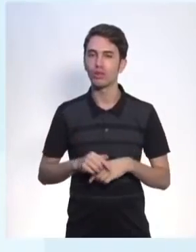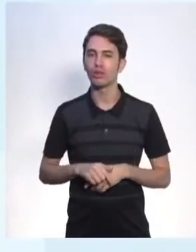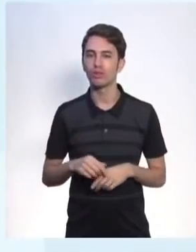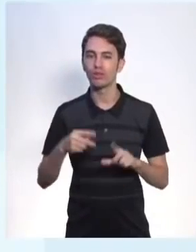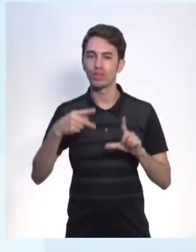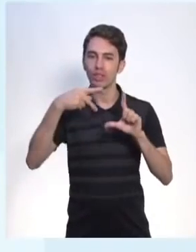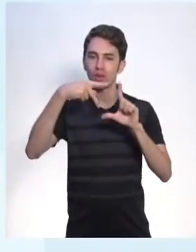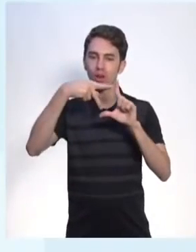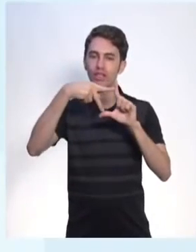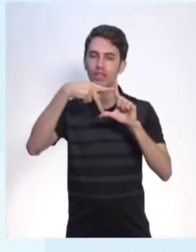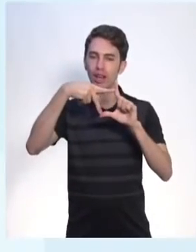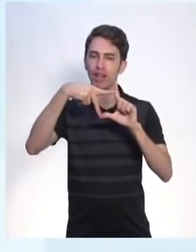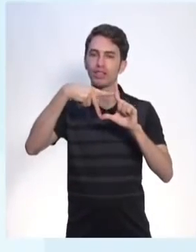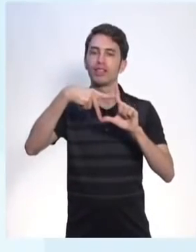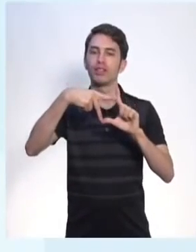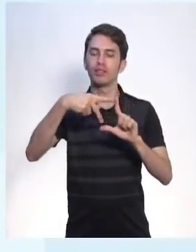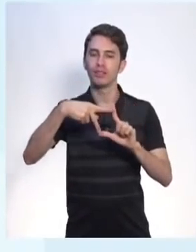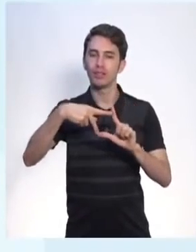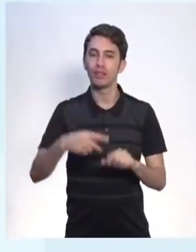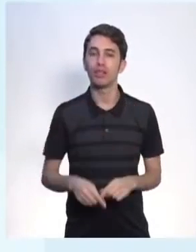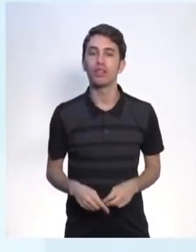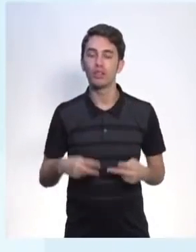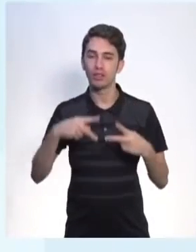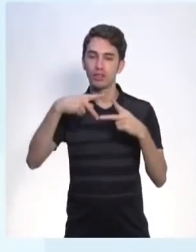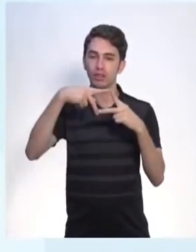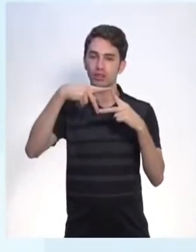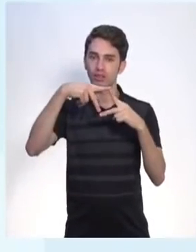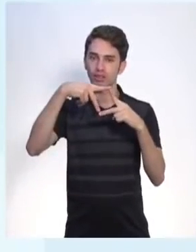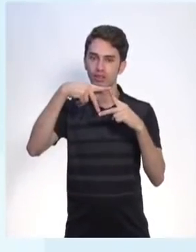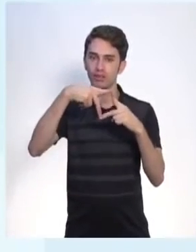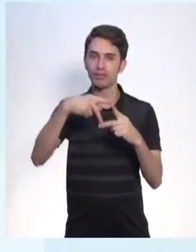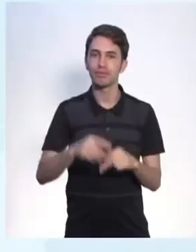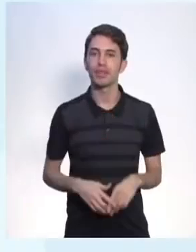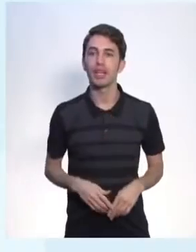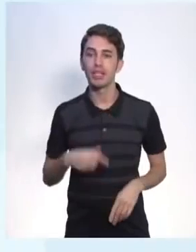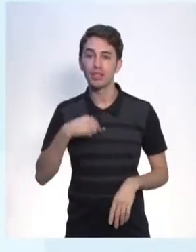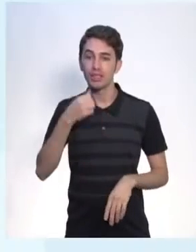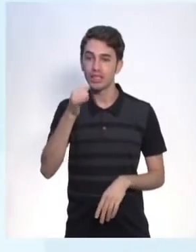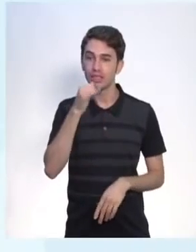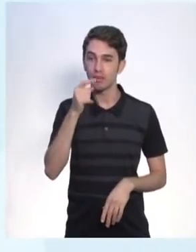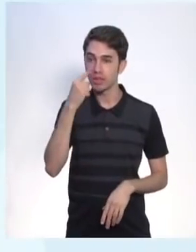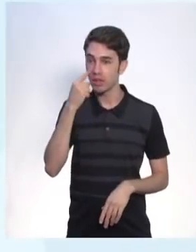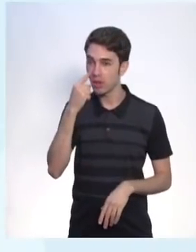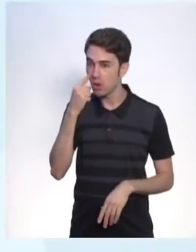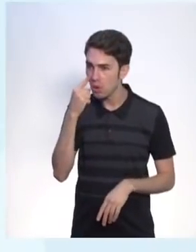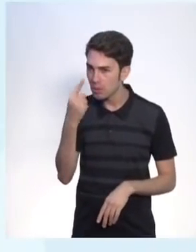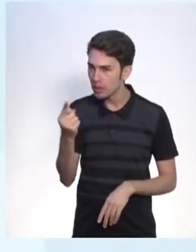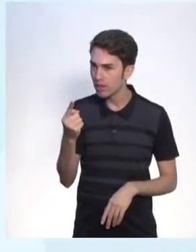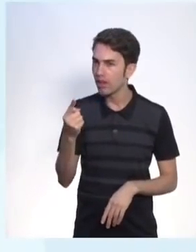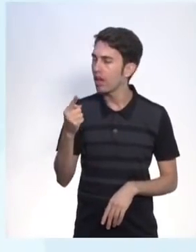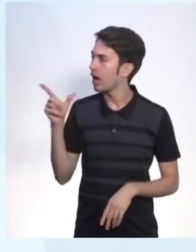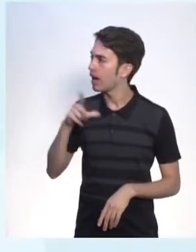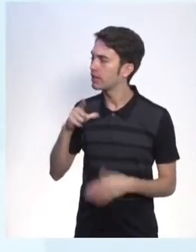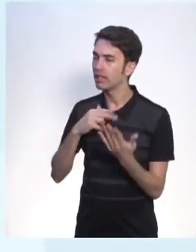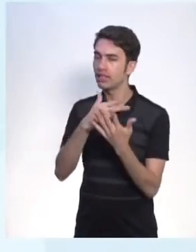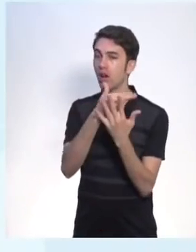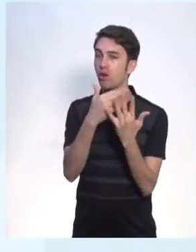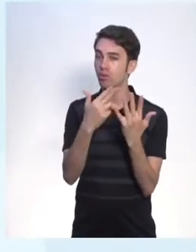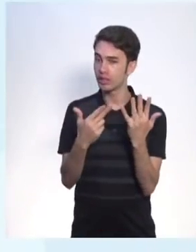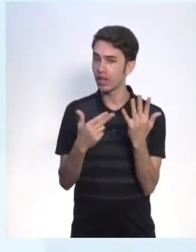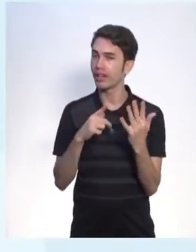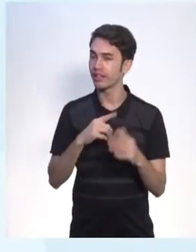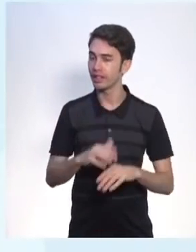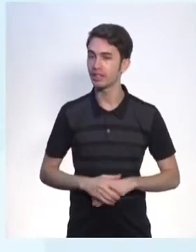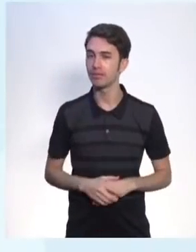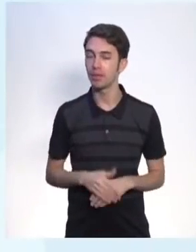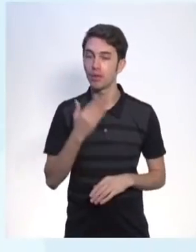quadrilátero. Isso mesmo, esse quadrilátero. Então, aí, se eu observar, eu tenho algumas características. Então, eu vou até pedir a sua ajuda.